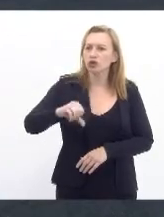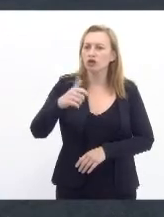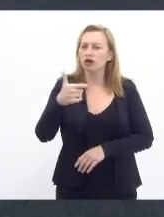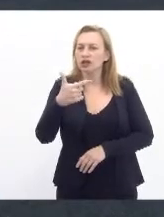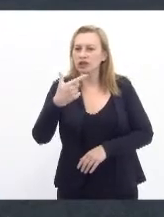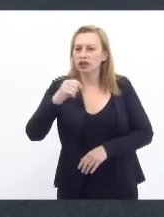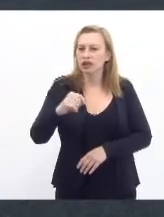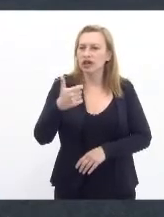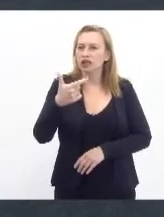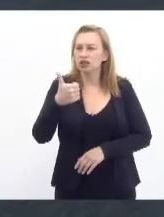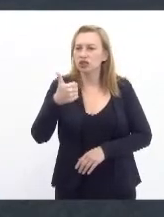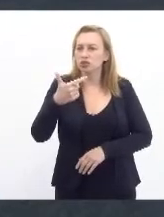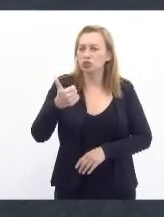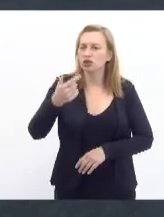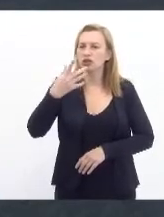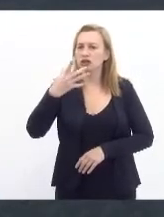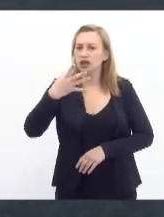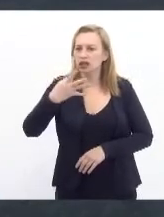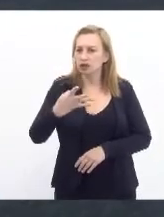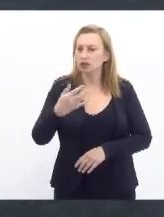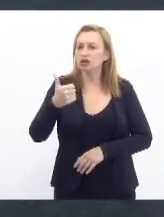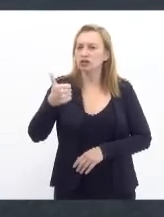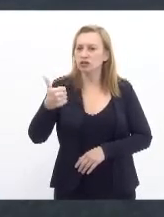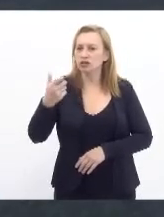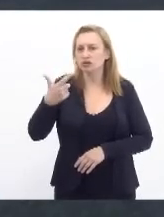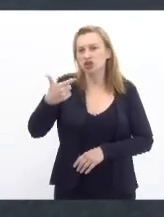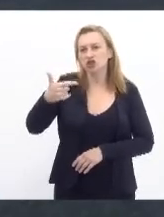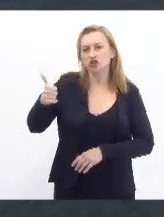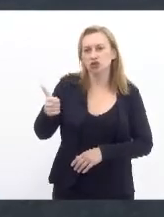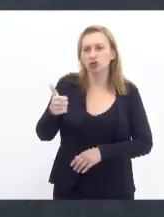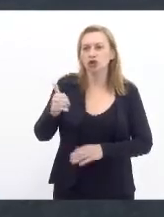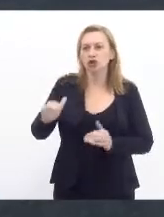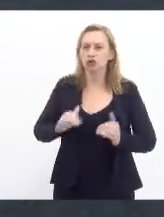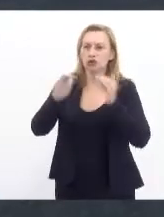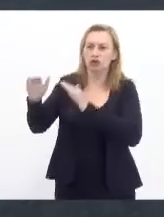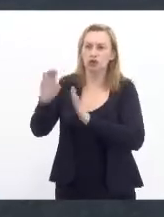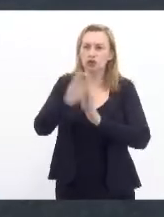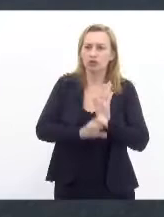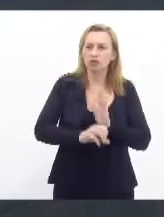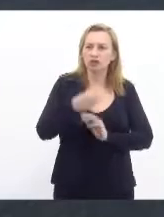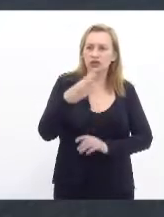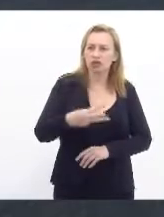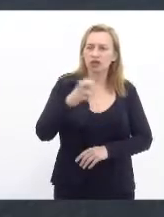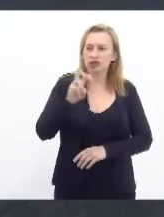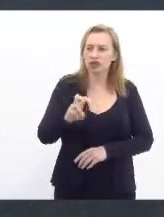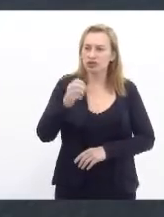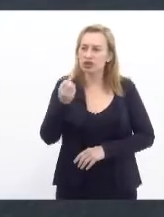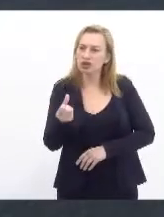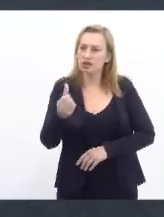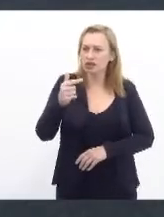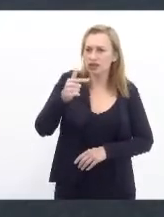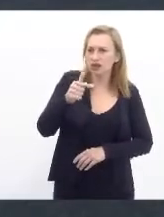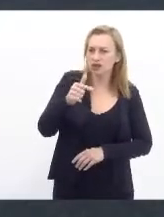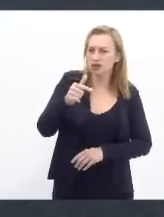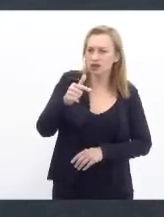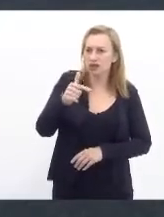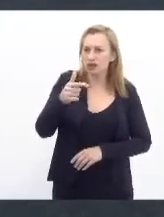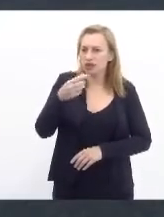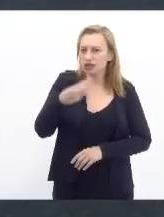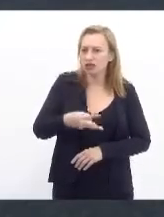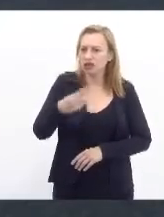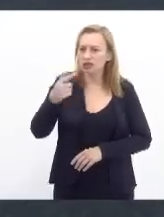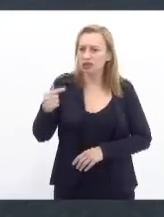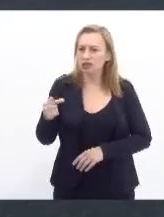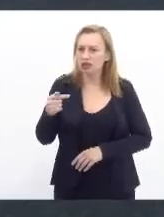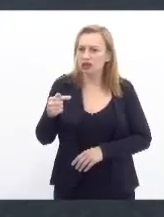12, 13, 14 e 21. Favorável com subemendas às emendas 3, 5, 6 e